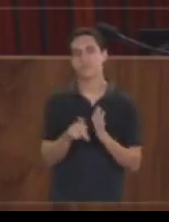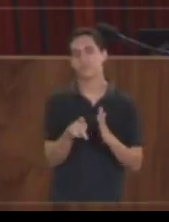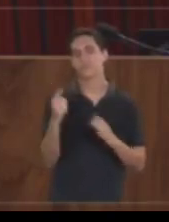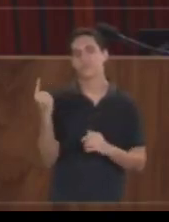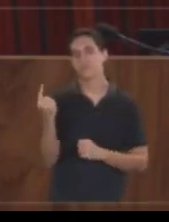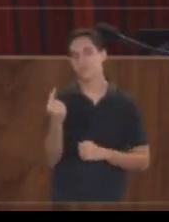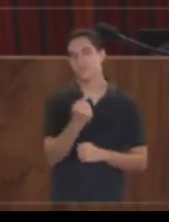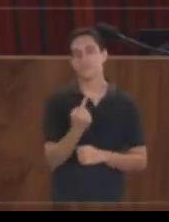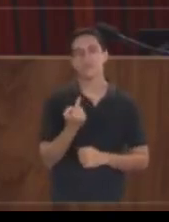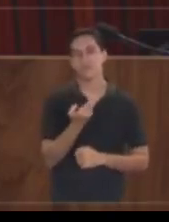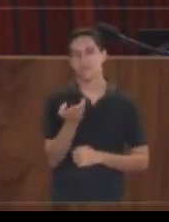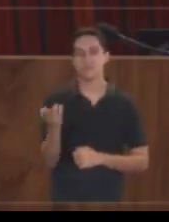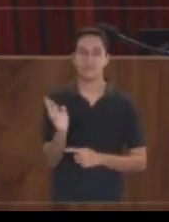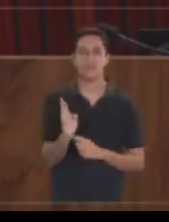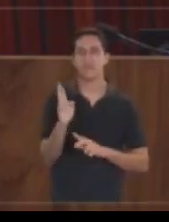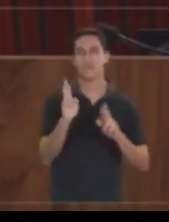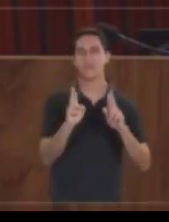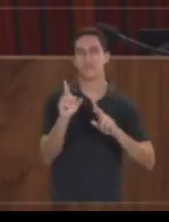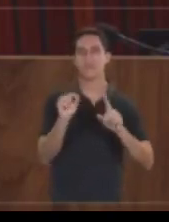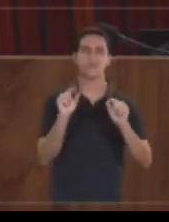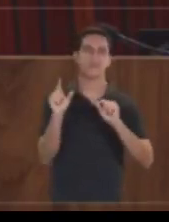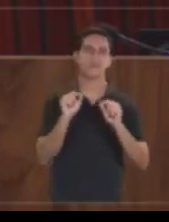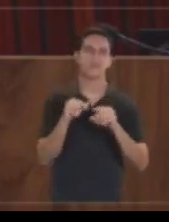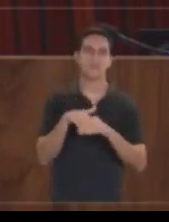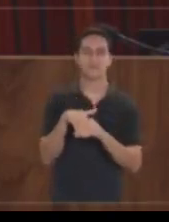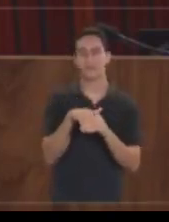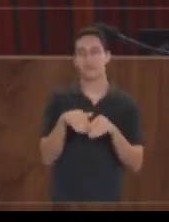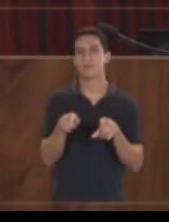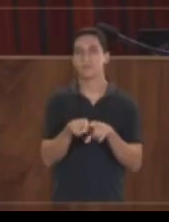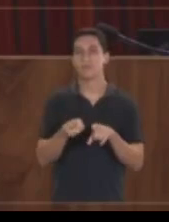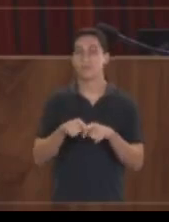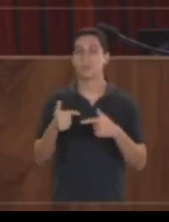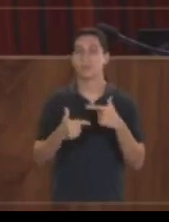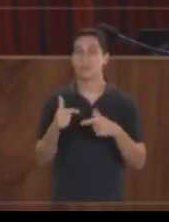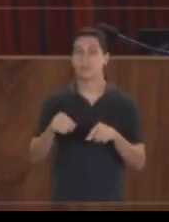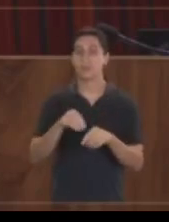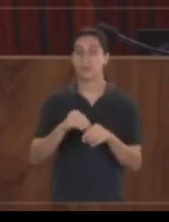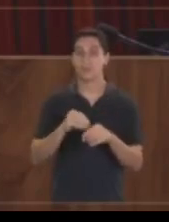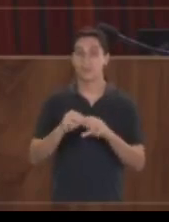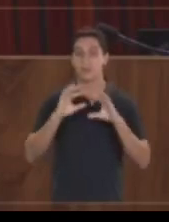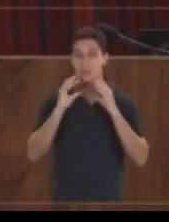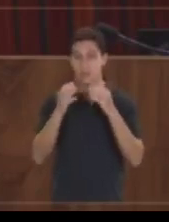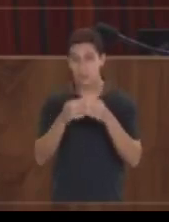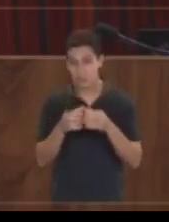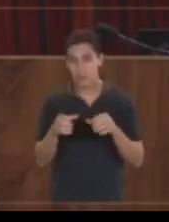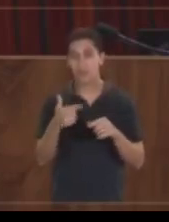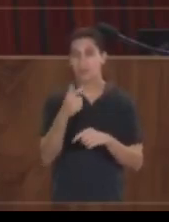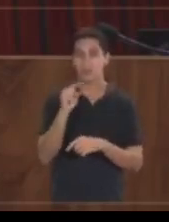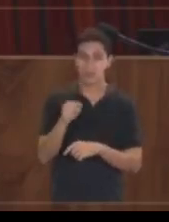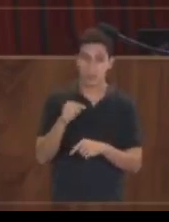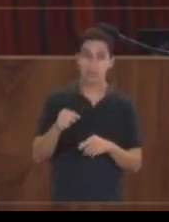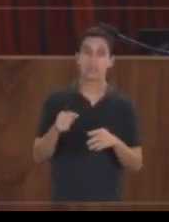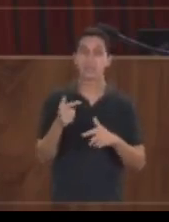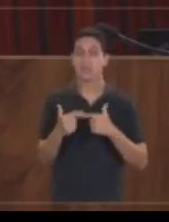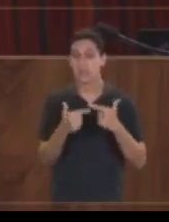das candidatas. E cito os valores: serviço advocatício, R$ 2.000, serviços